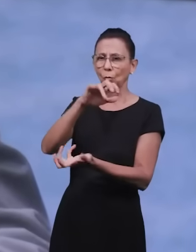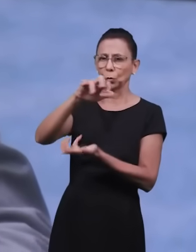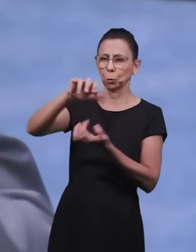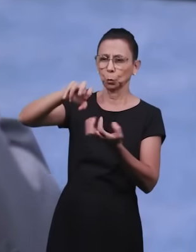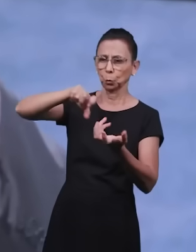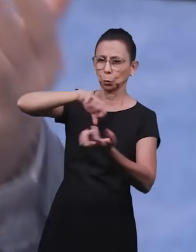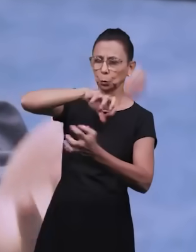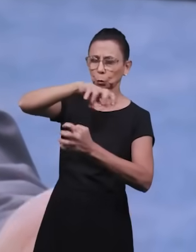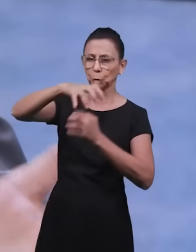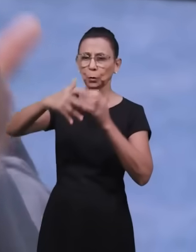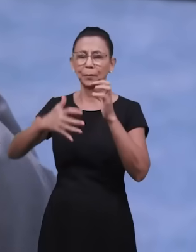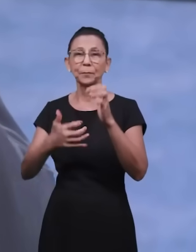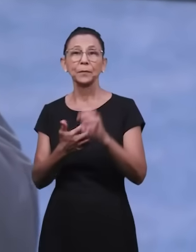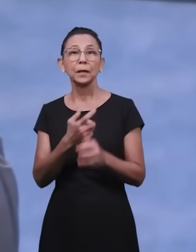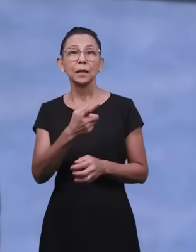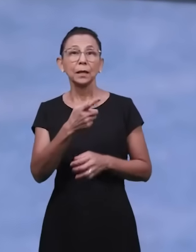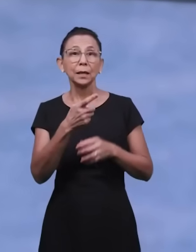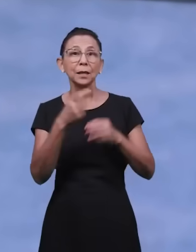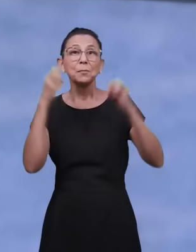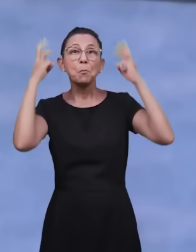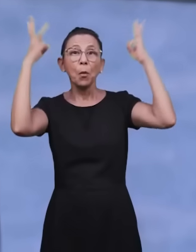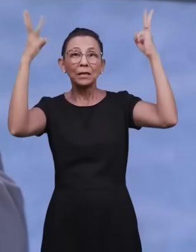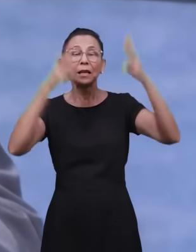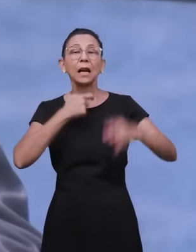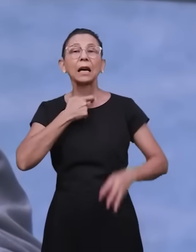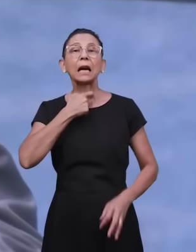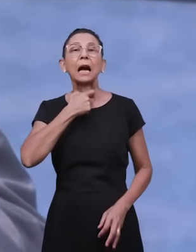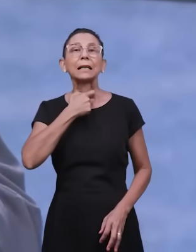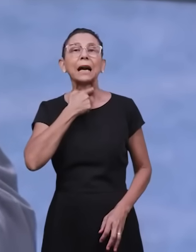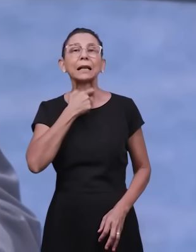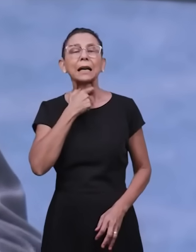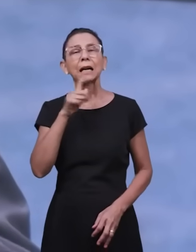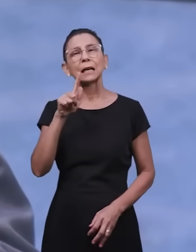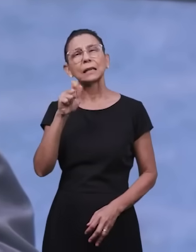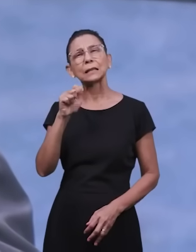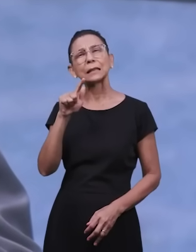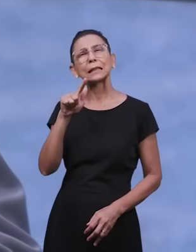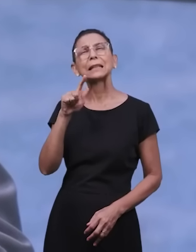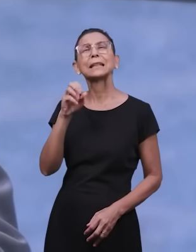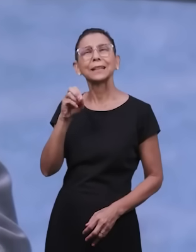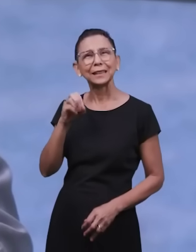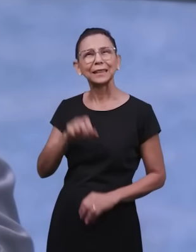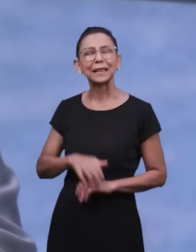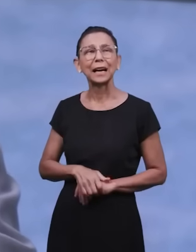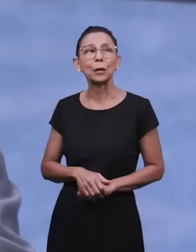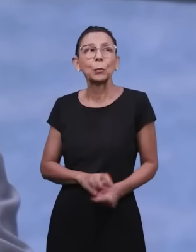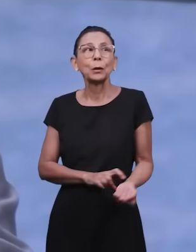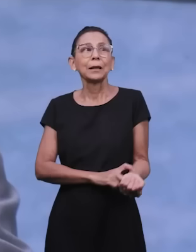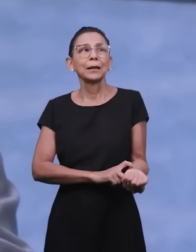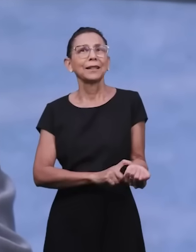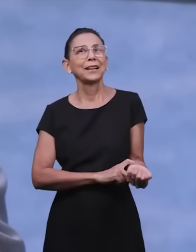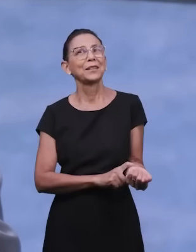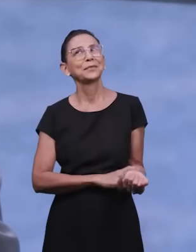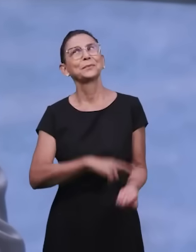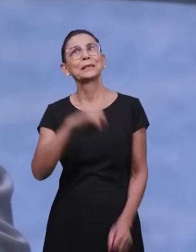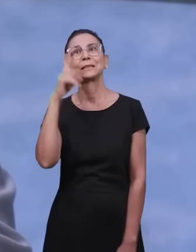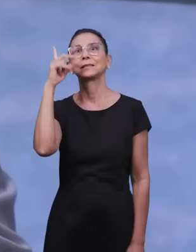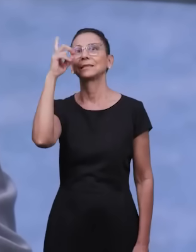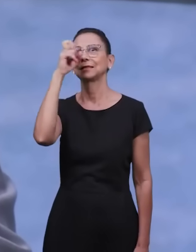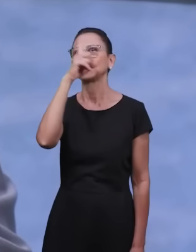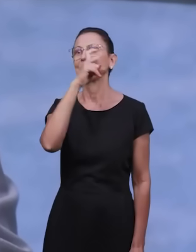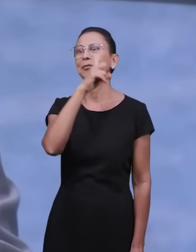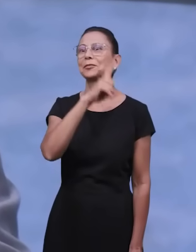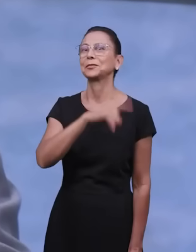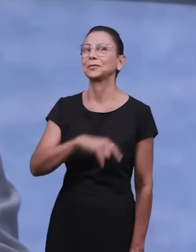pessoa que tinha dificuldade de falar, e por isso Arão estava sempre com ele. Mas digamos que Moisés fosse gago. E um gago nervoso